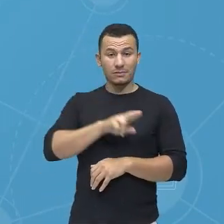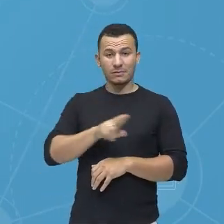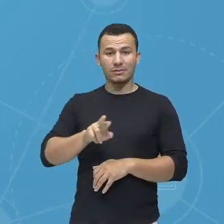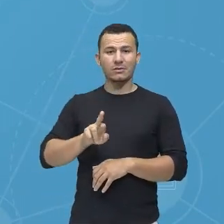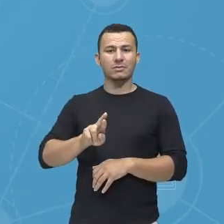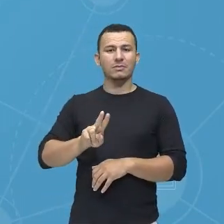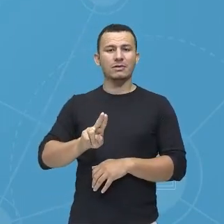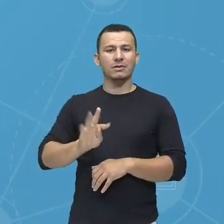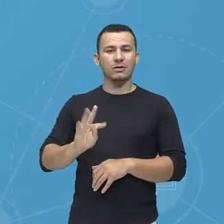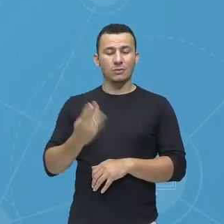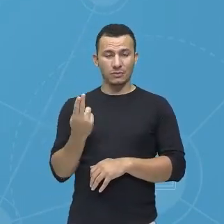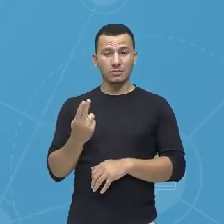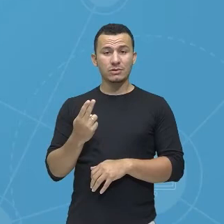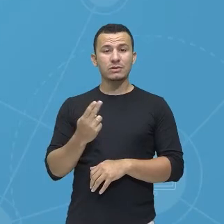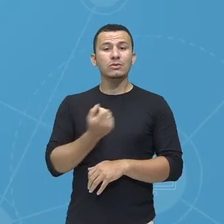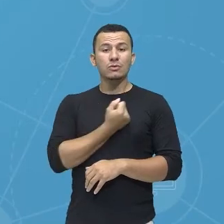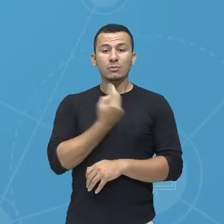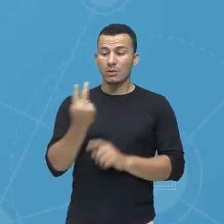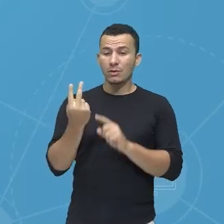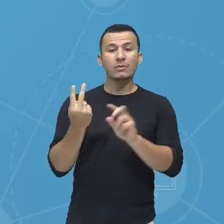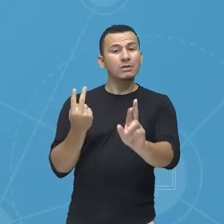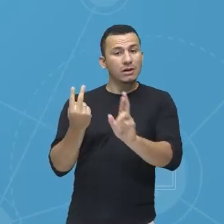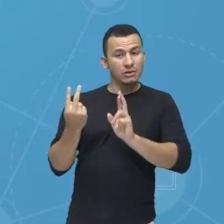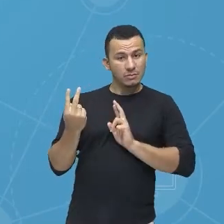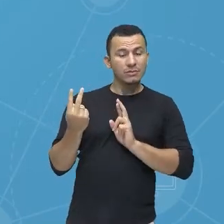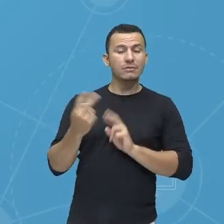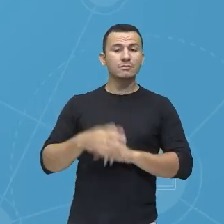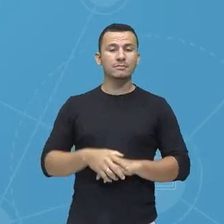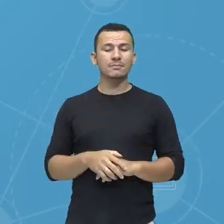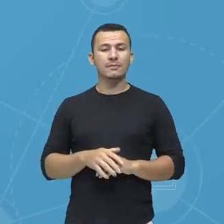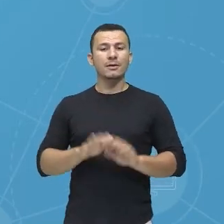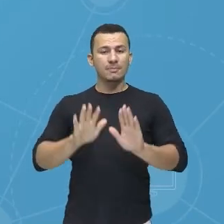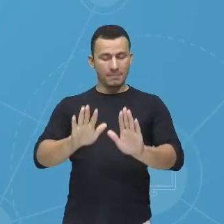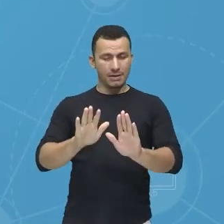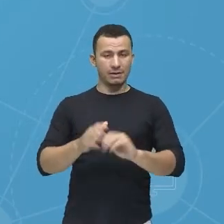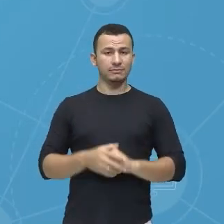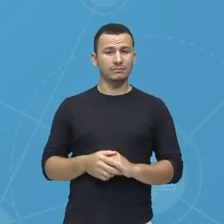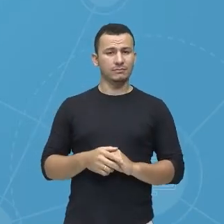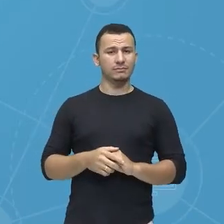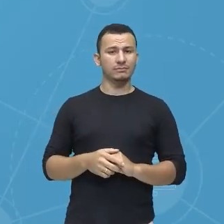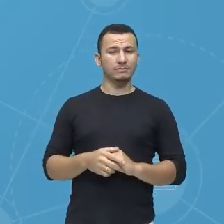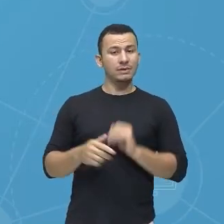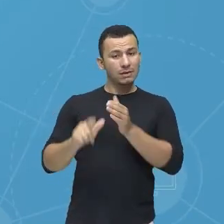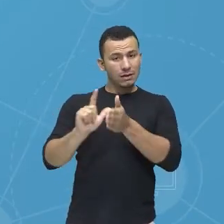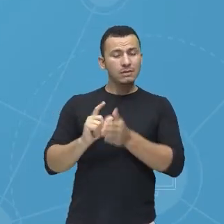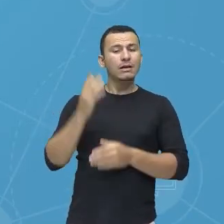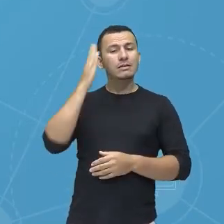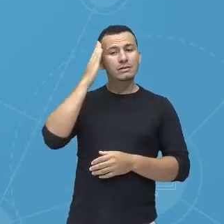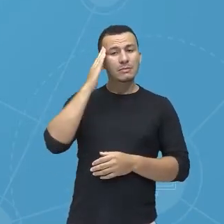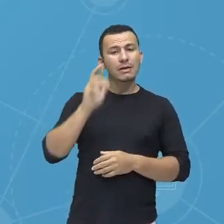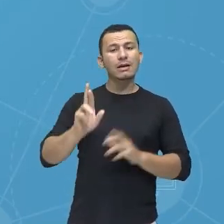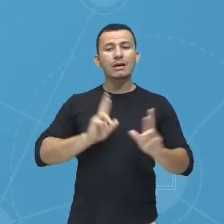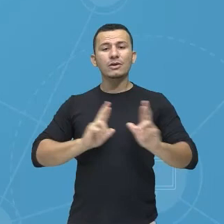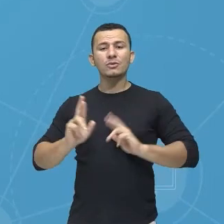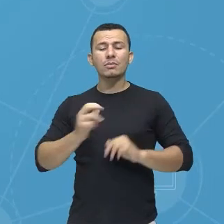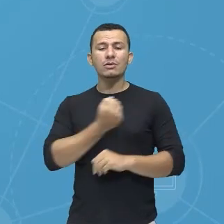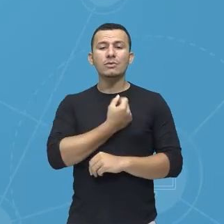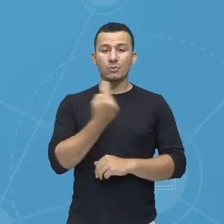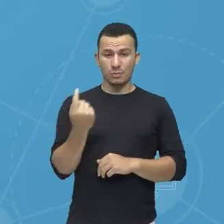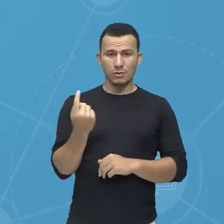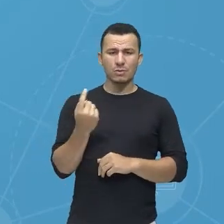que respondeu a nossa segunda questão. Mas primeiro, Ruth, nós vamos ver a primeira questão. Obrigada